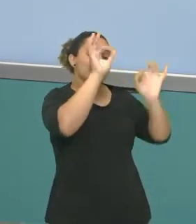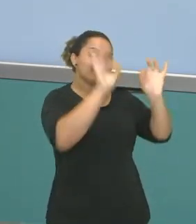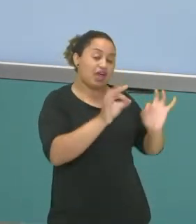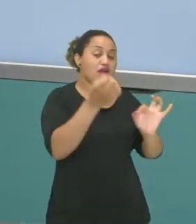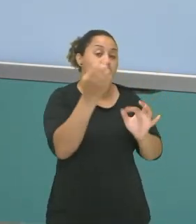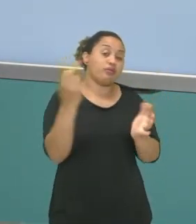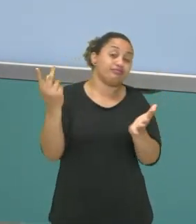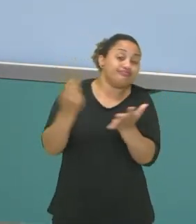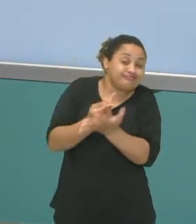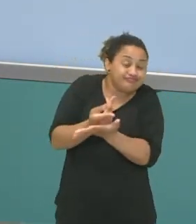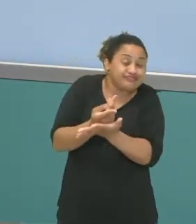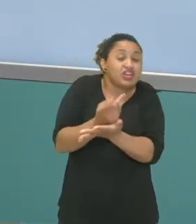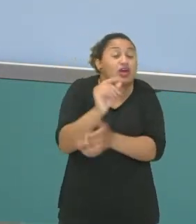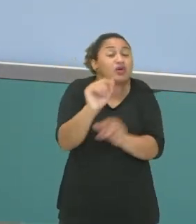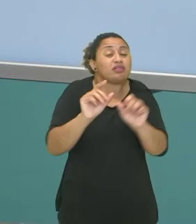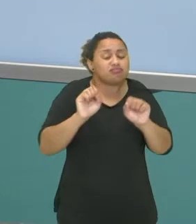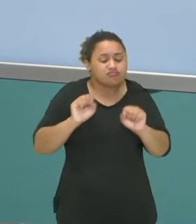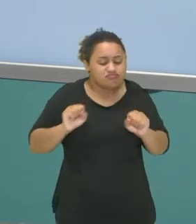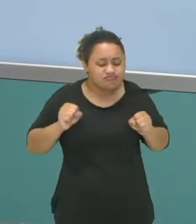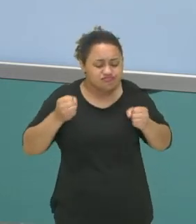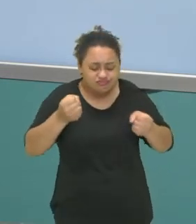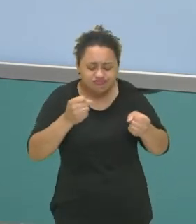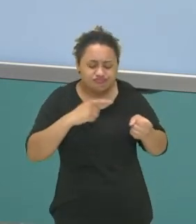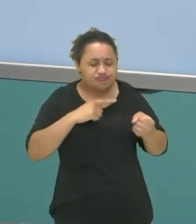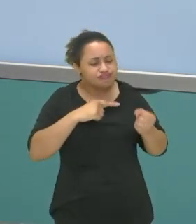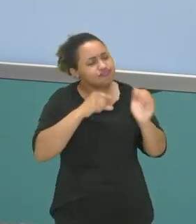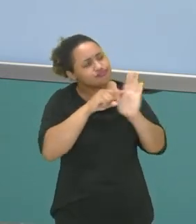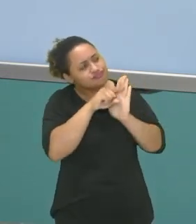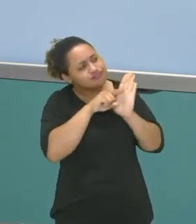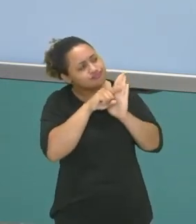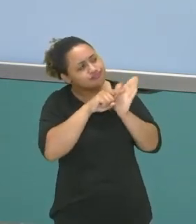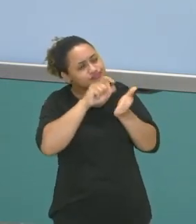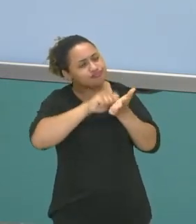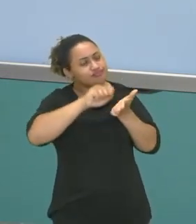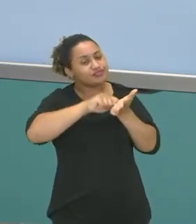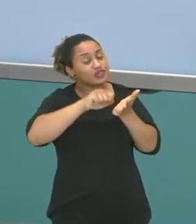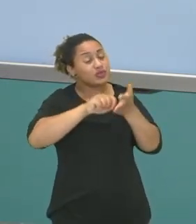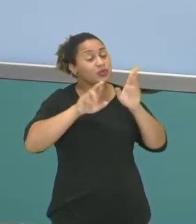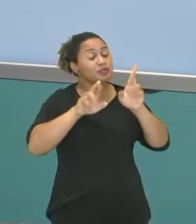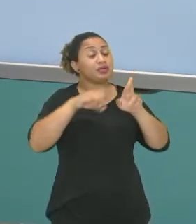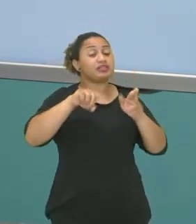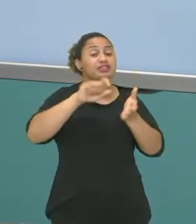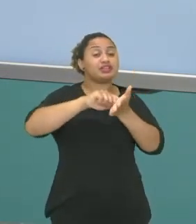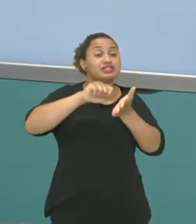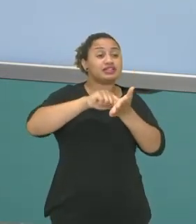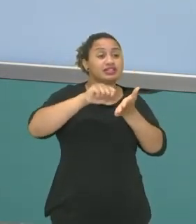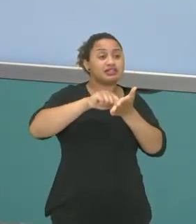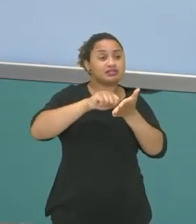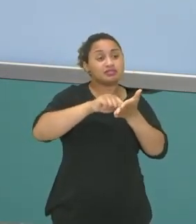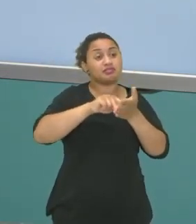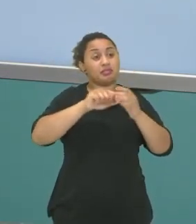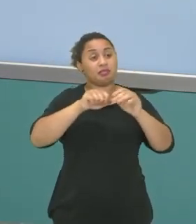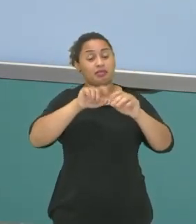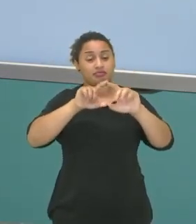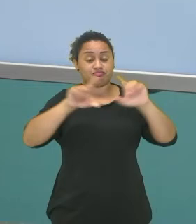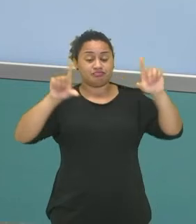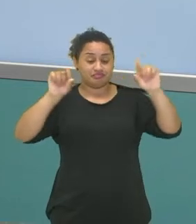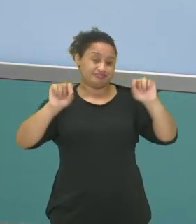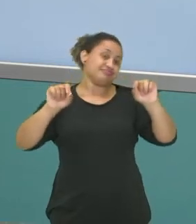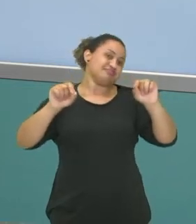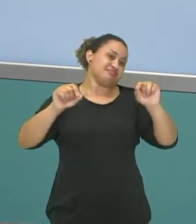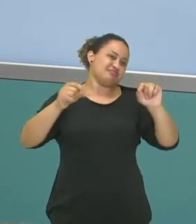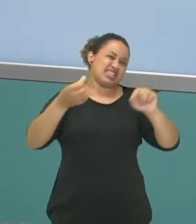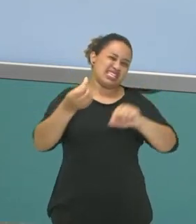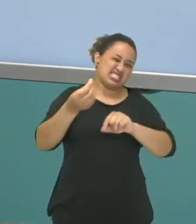resposta é o quanto você se esforçou para escrever. Espero que vocês tenham escrito pelo menos mais do que eu aqui, pelo menos umas